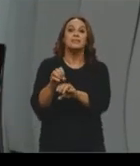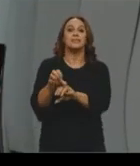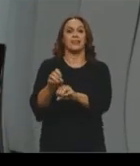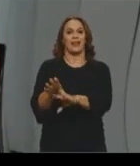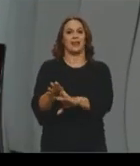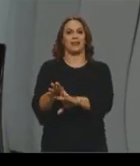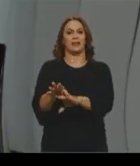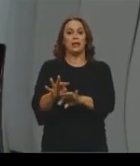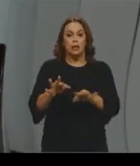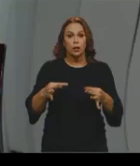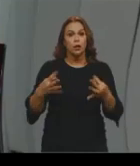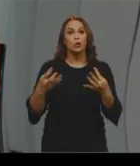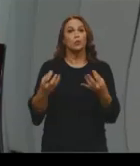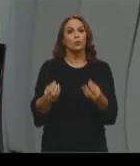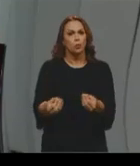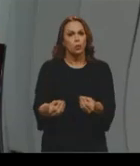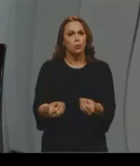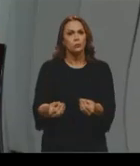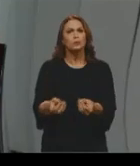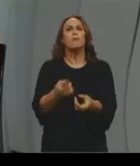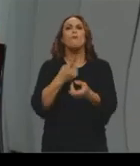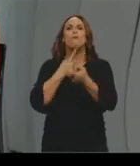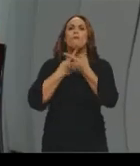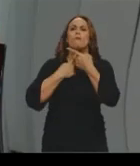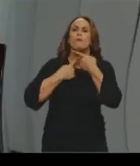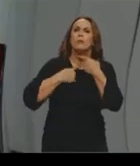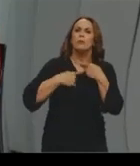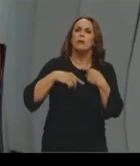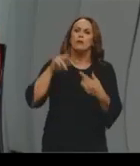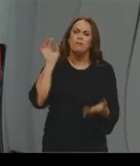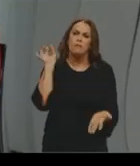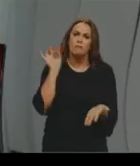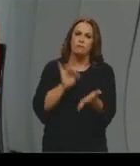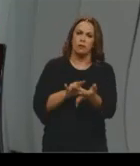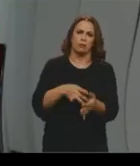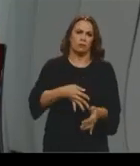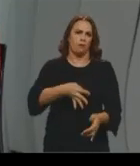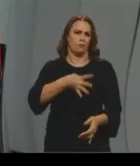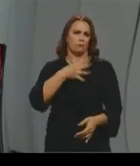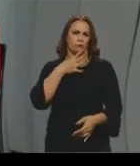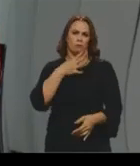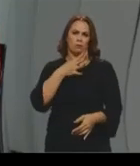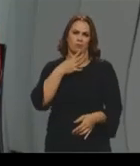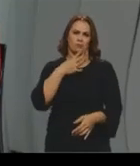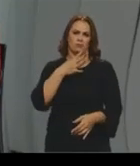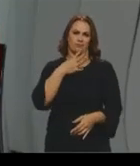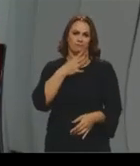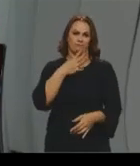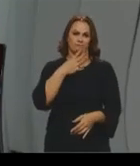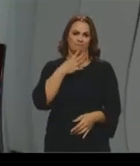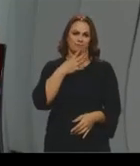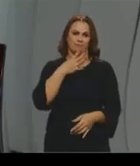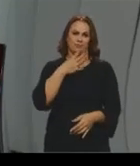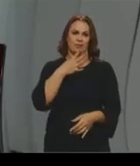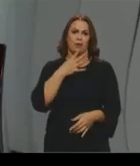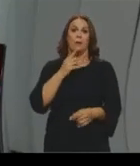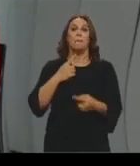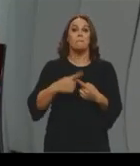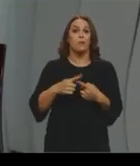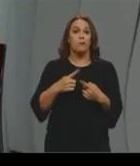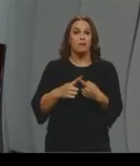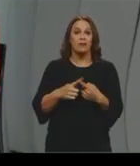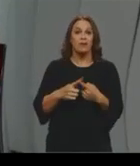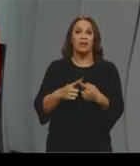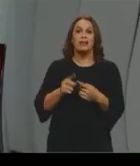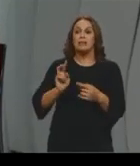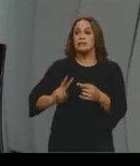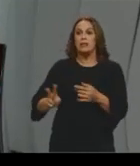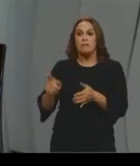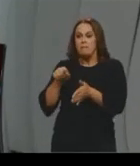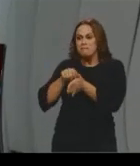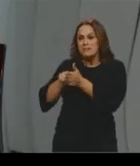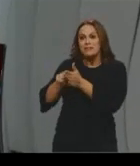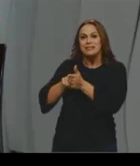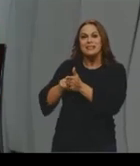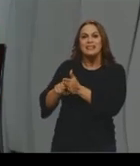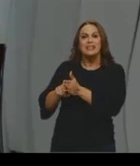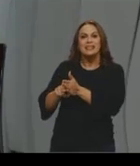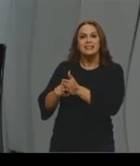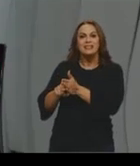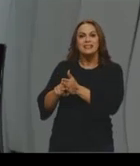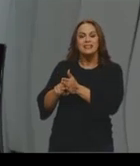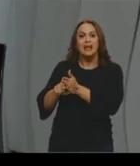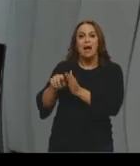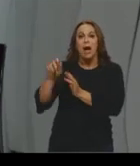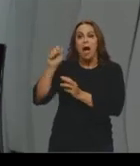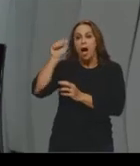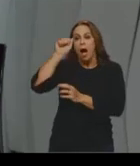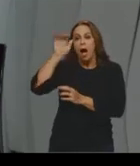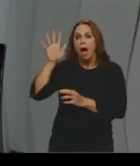em de fato conhecer. Porque quando nós conhecemos, e aí a gente tem o contato com a riqueza que é esse continente, nós temos contato